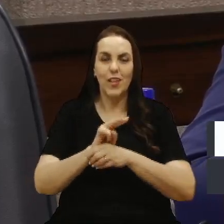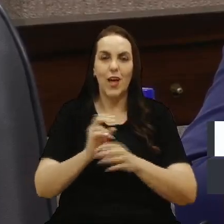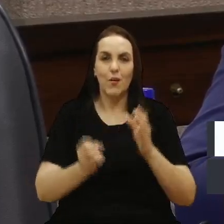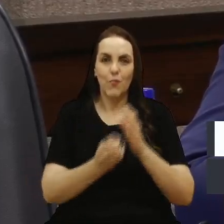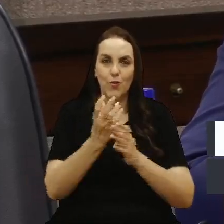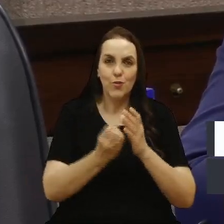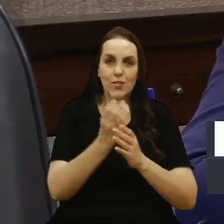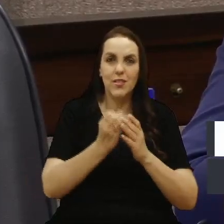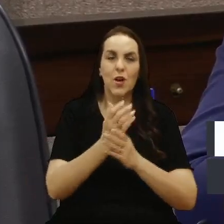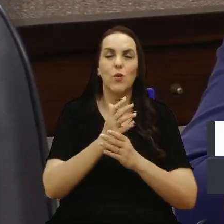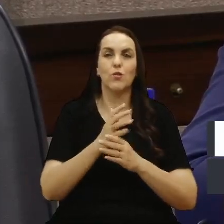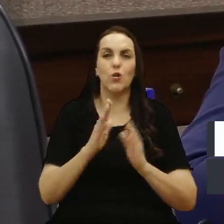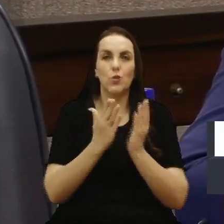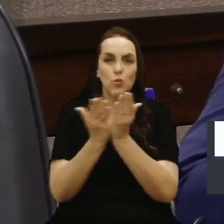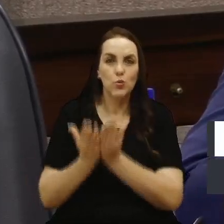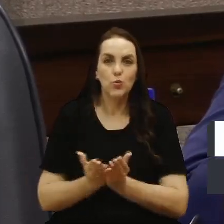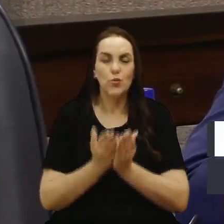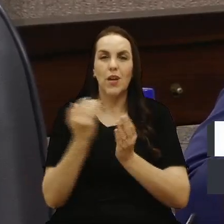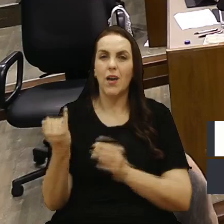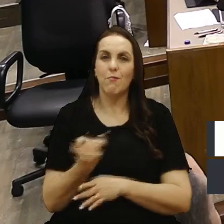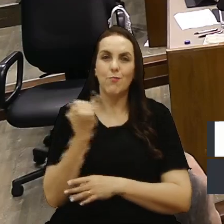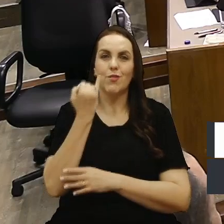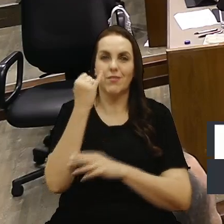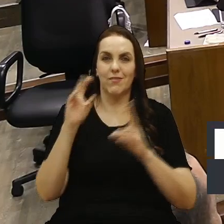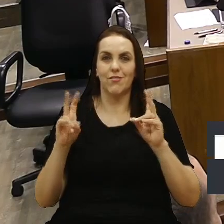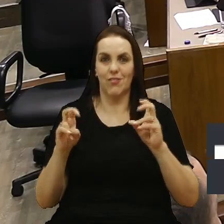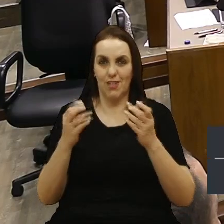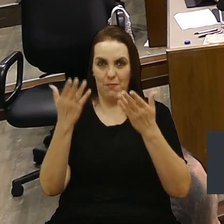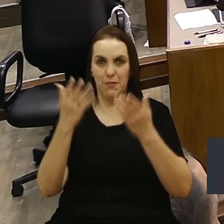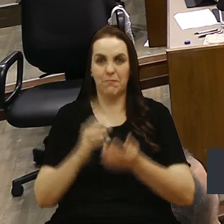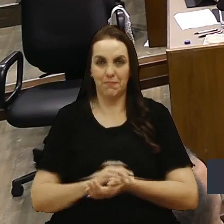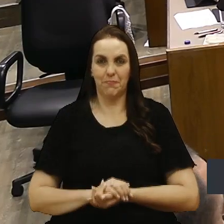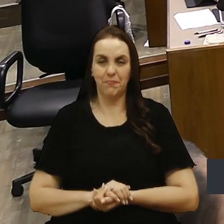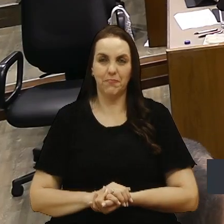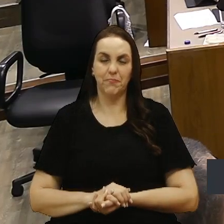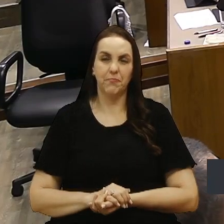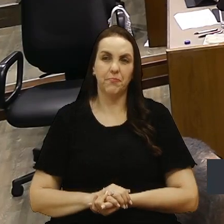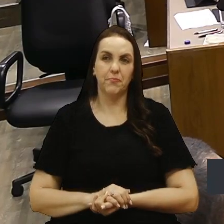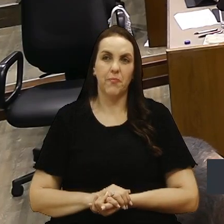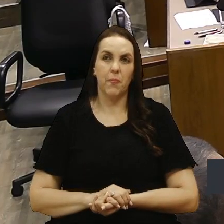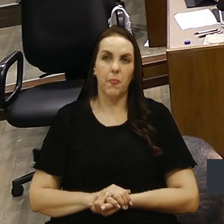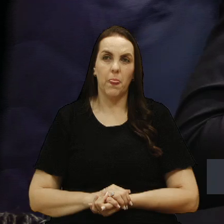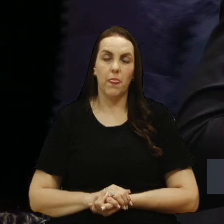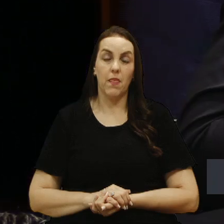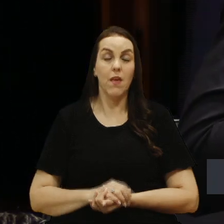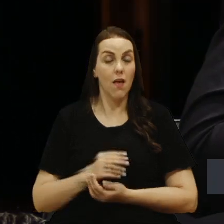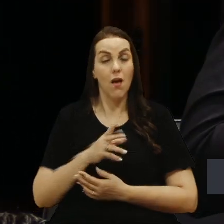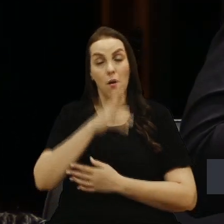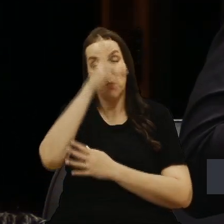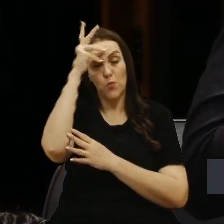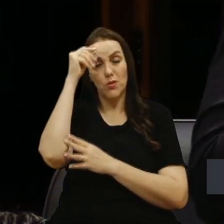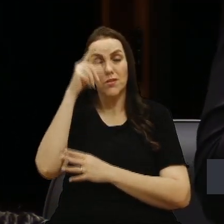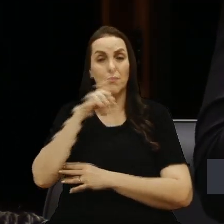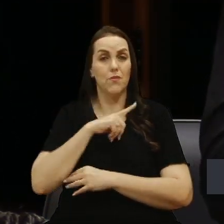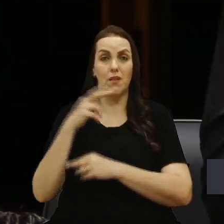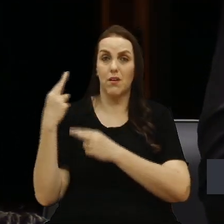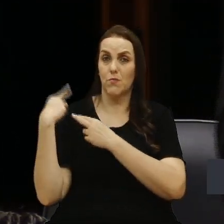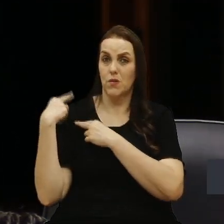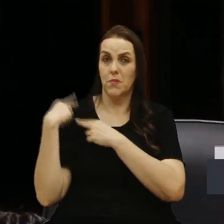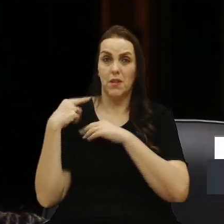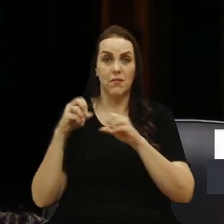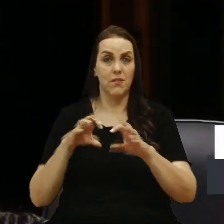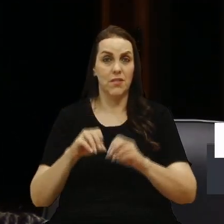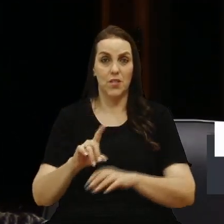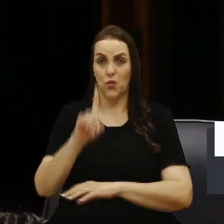né? Então é muito importante esse tema que o senhor abordou. E pegar só esse gancho, vereador Aldonei. Claro, o município tem responsabilidade do ensino fundamental, mas